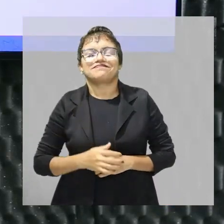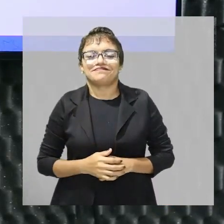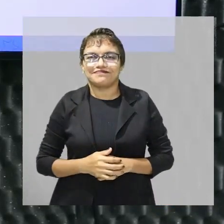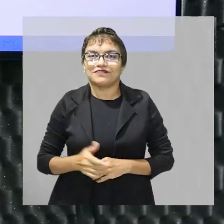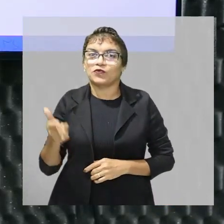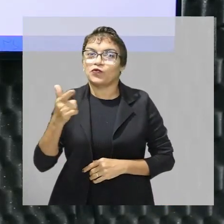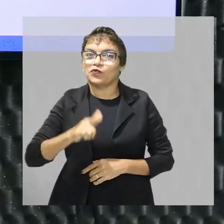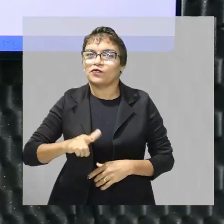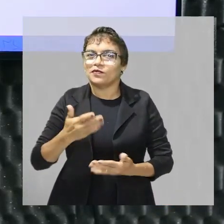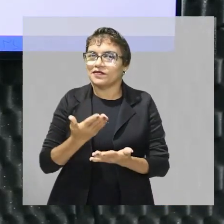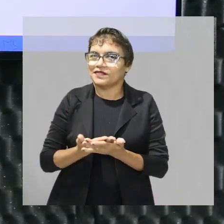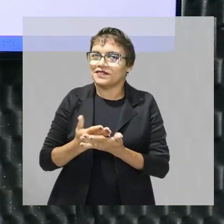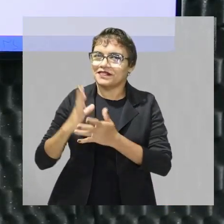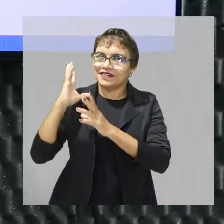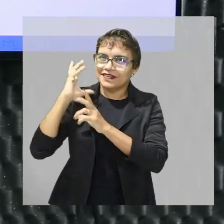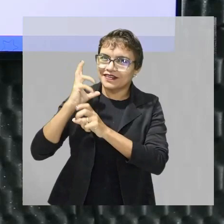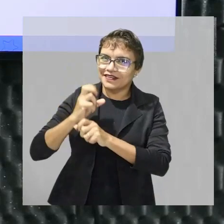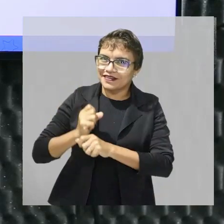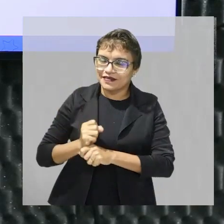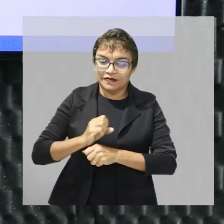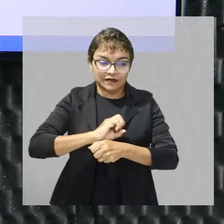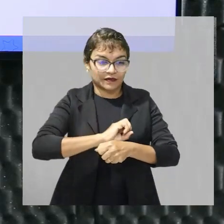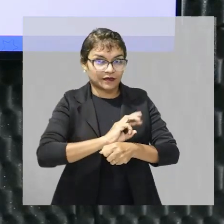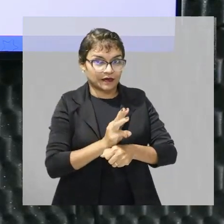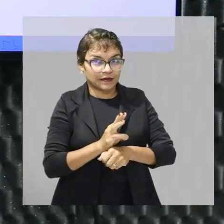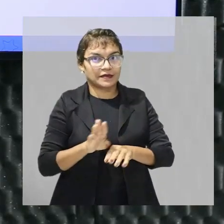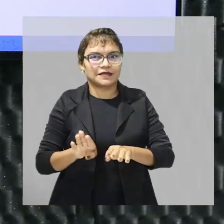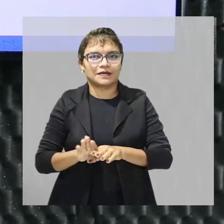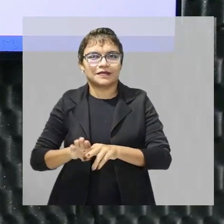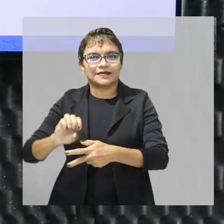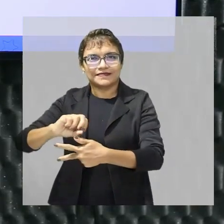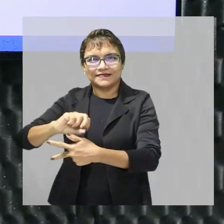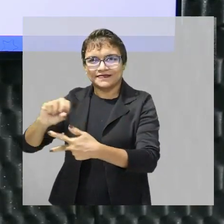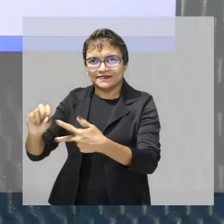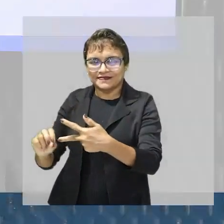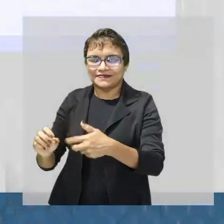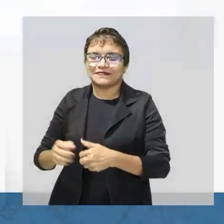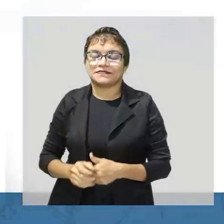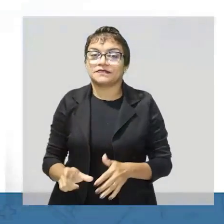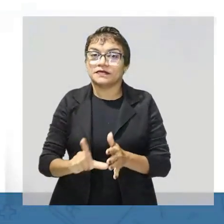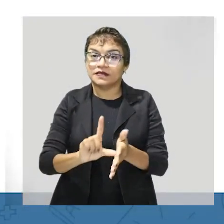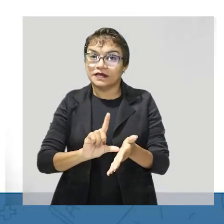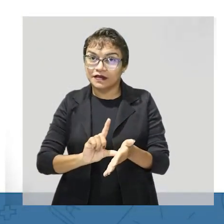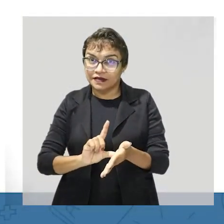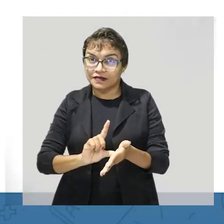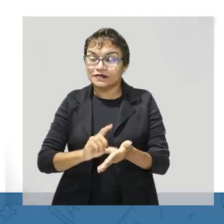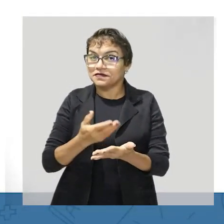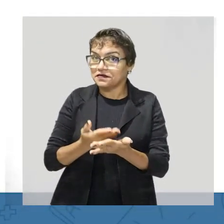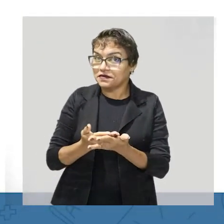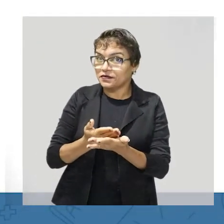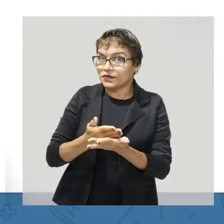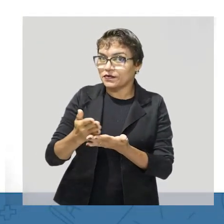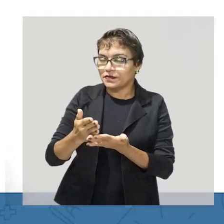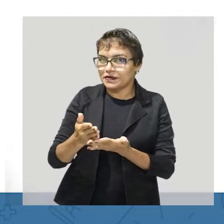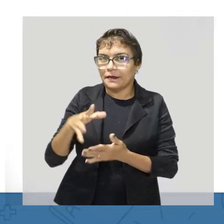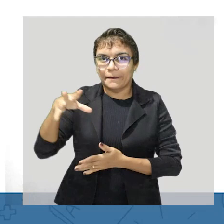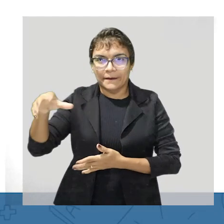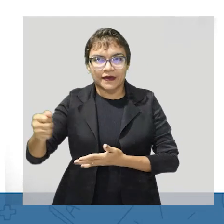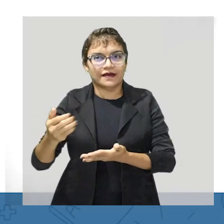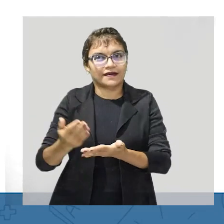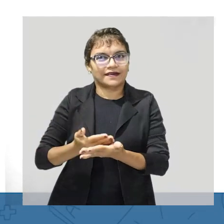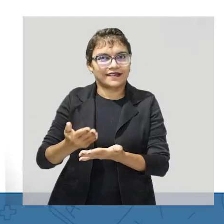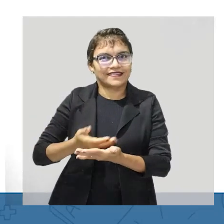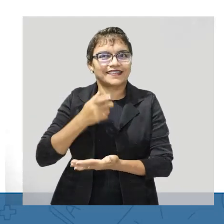nossa revisão Paz Uema Enem, ok? E antes de iniciarmos o nosso vídeo, caderno, lápis, caneta,